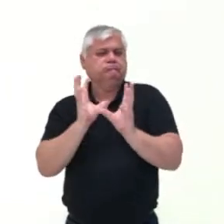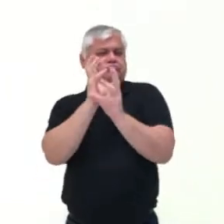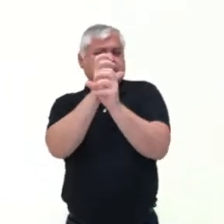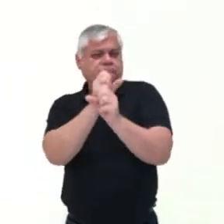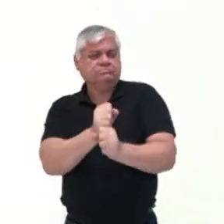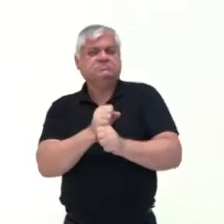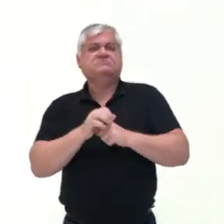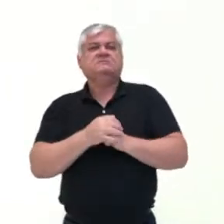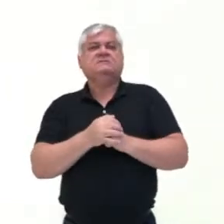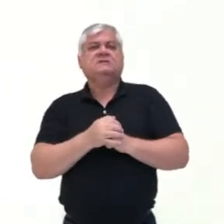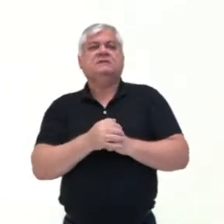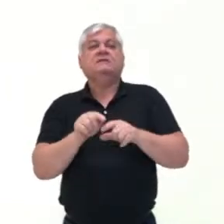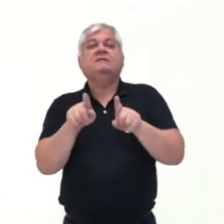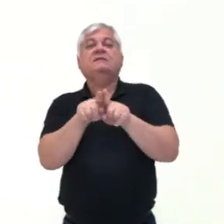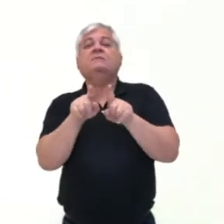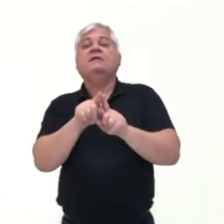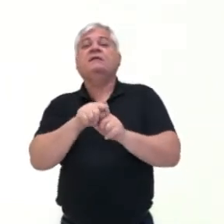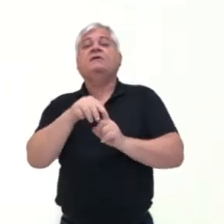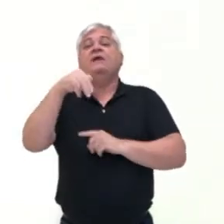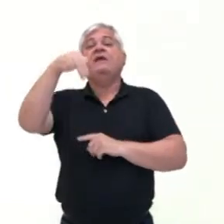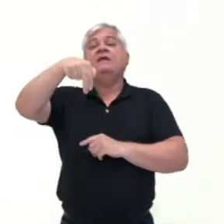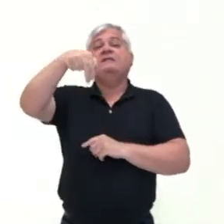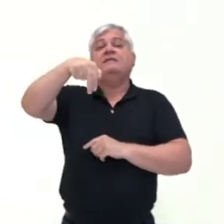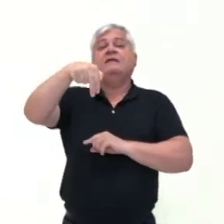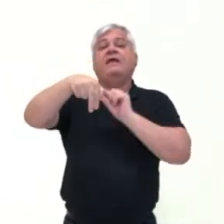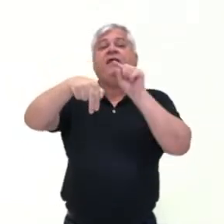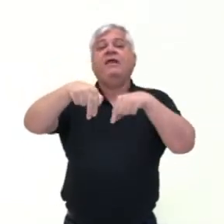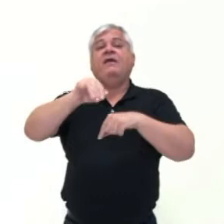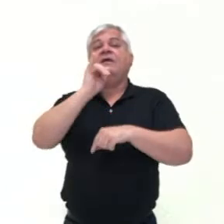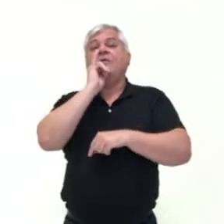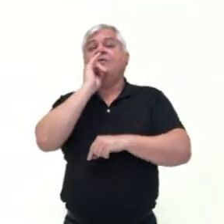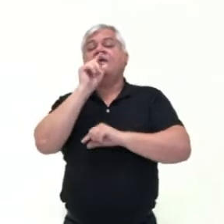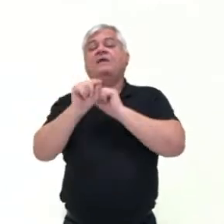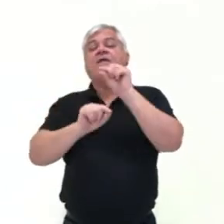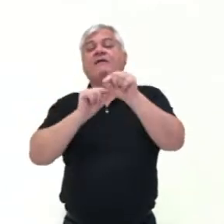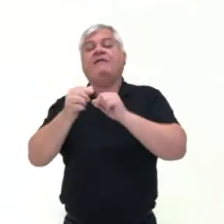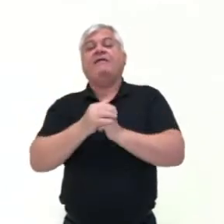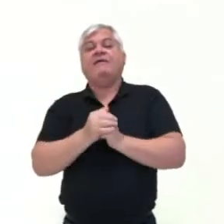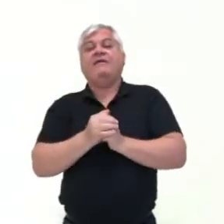negativo. E o meu N pertence